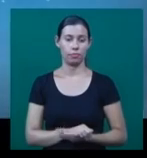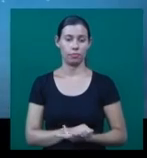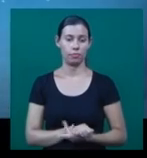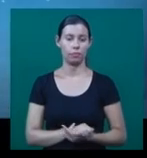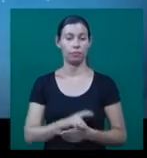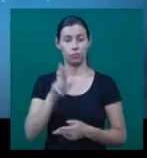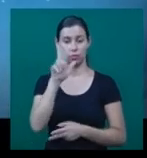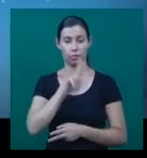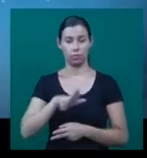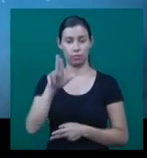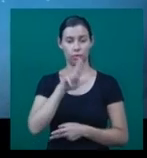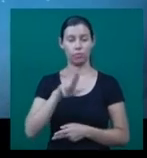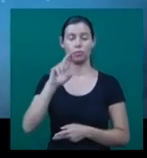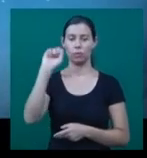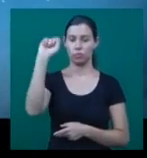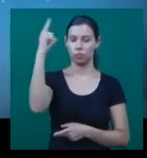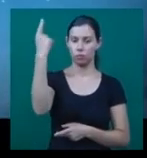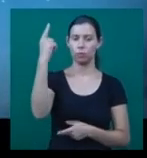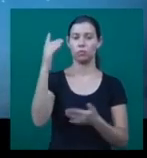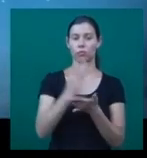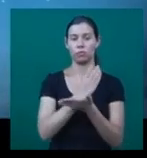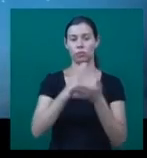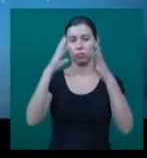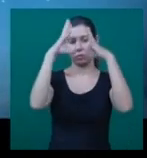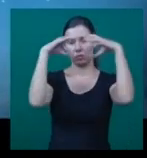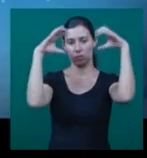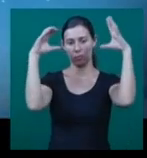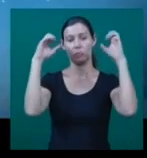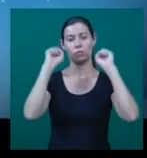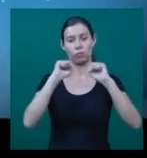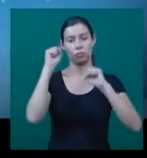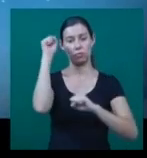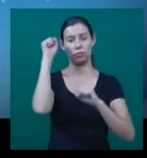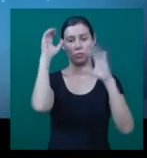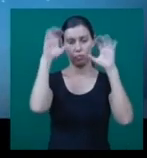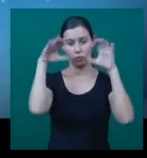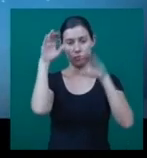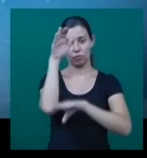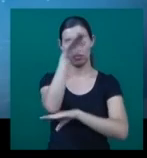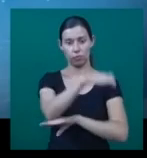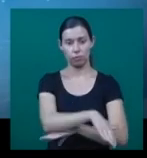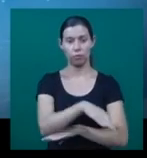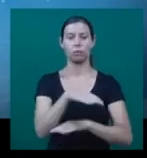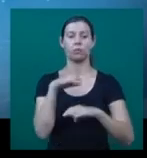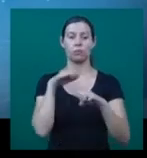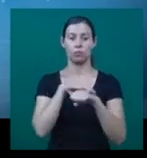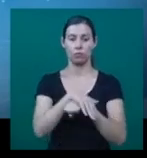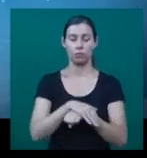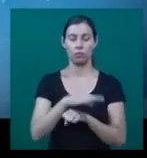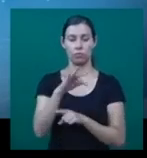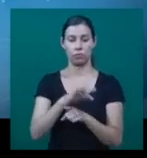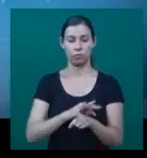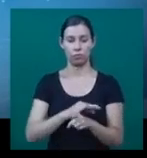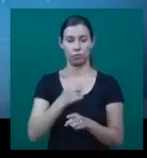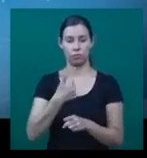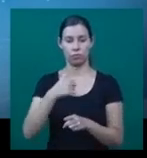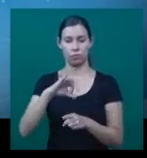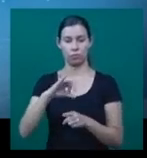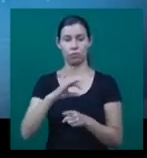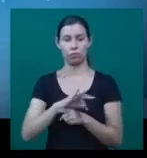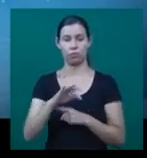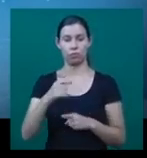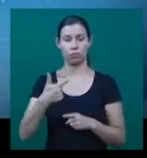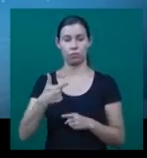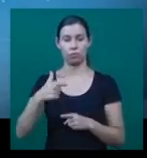Em Uberlândia, o dia é de sol e algumas nuvens. Pode chover à tarde e também à noite. Mínima de 19 e máxima de 29